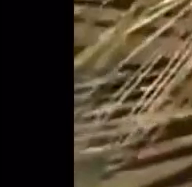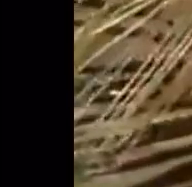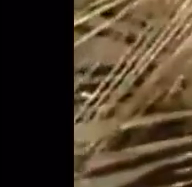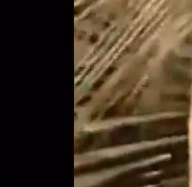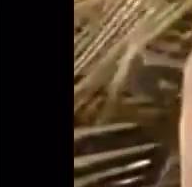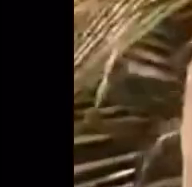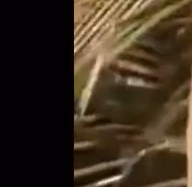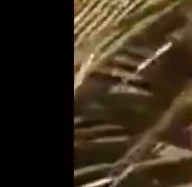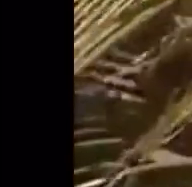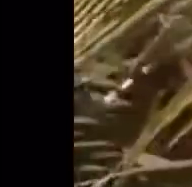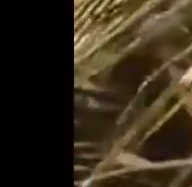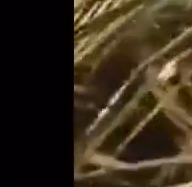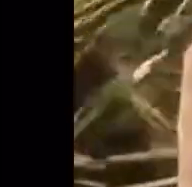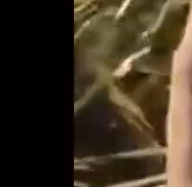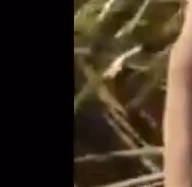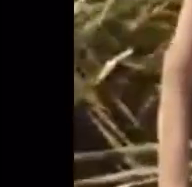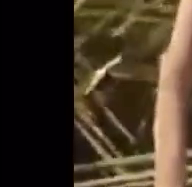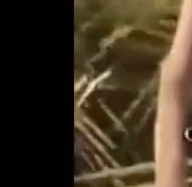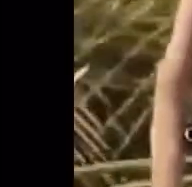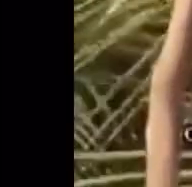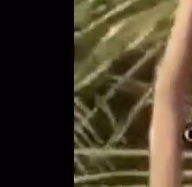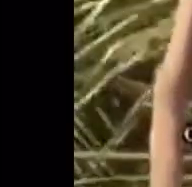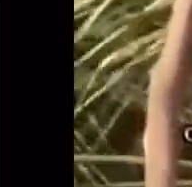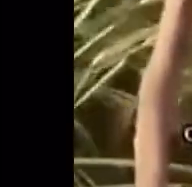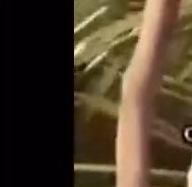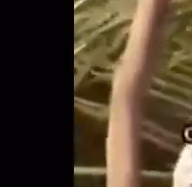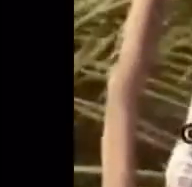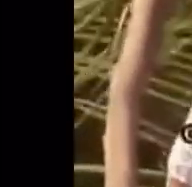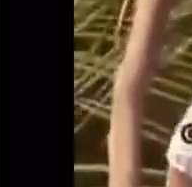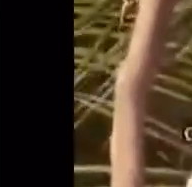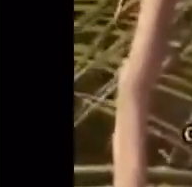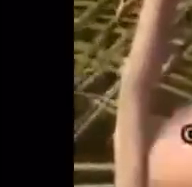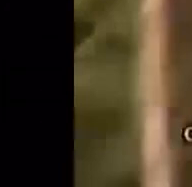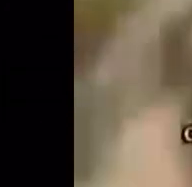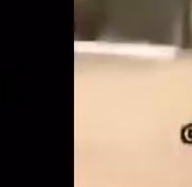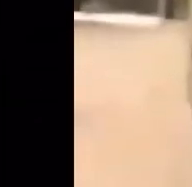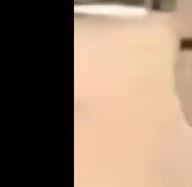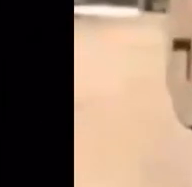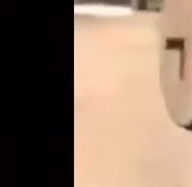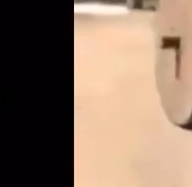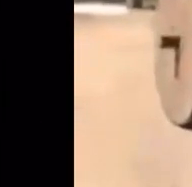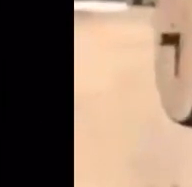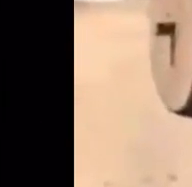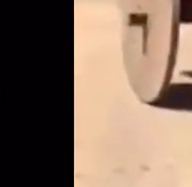E durante o dia, o turista tem a opção de saber como é a vida no Agreste Nordestino.